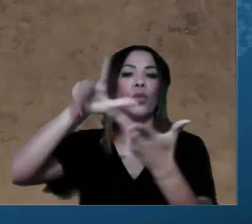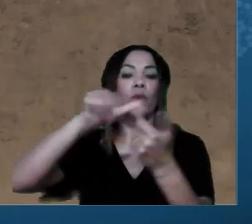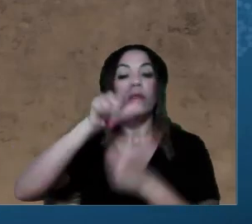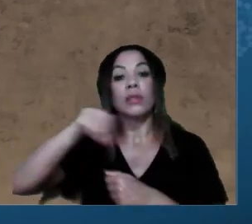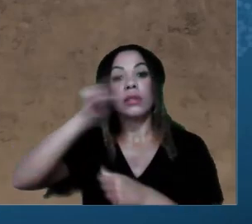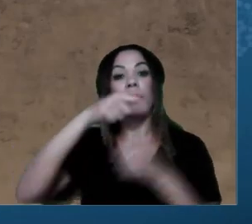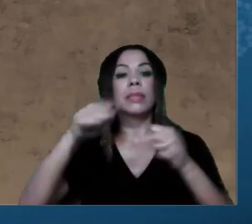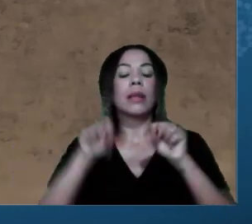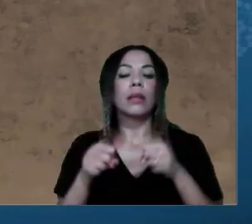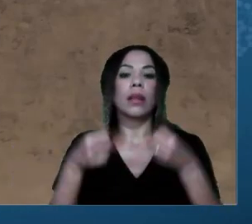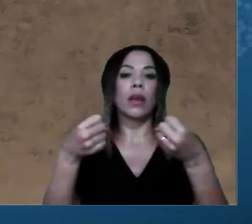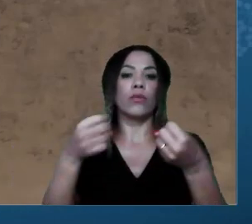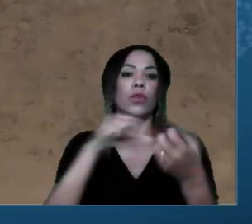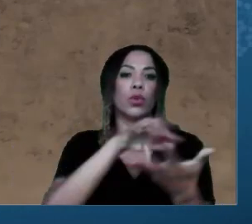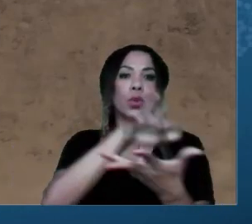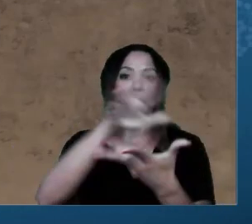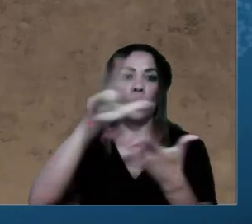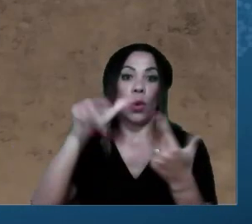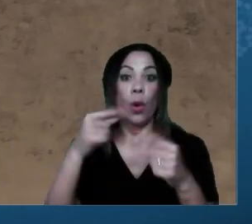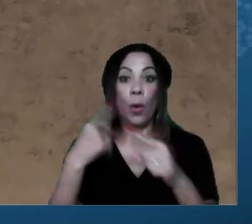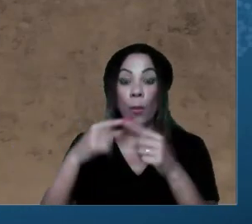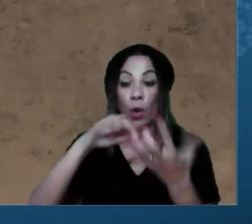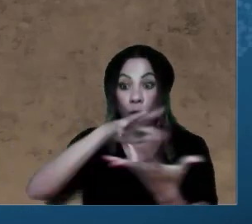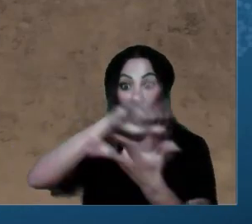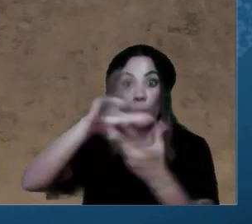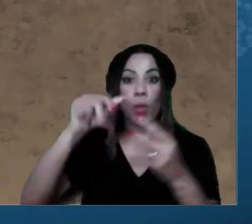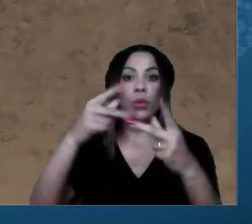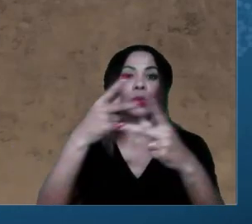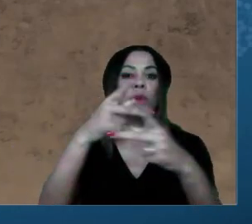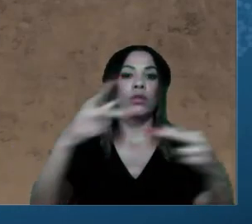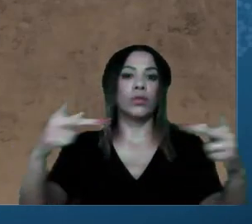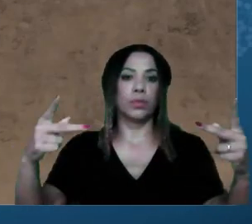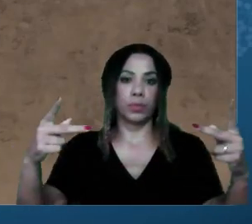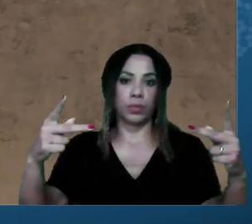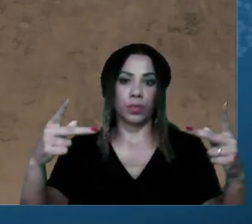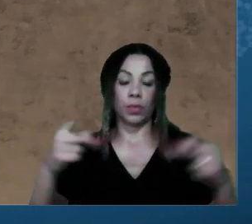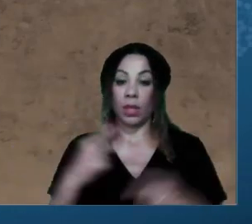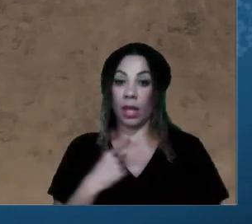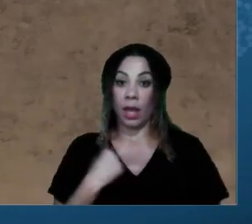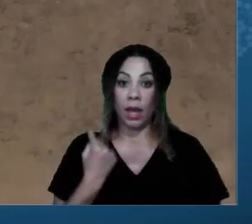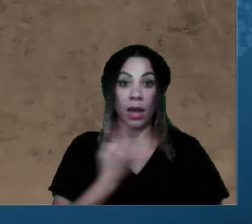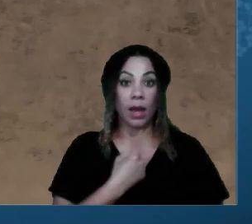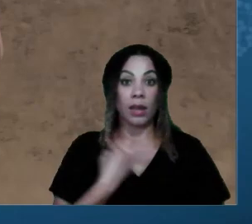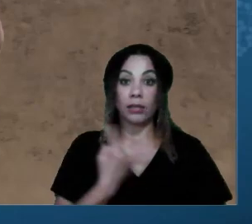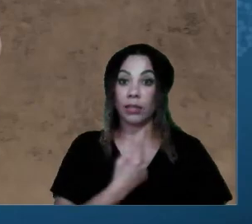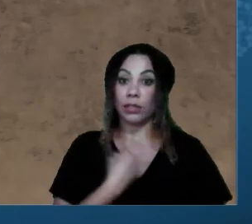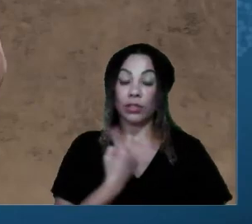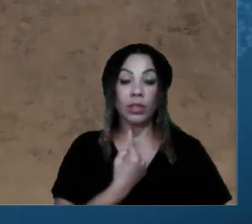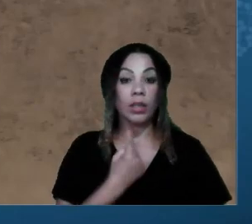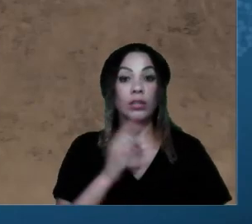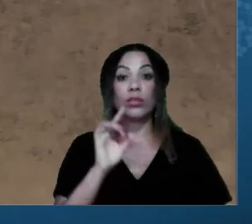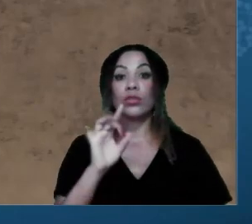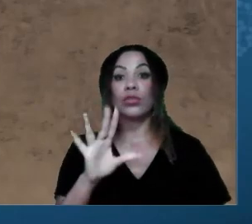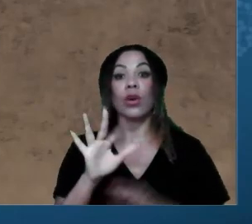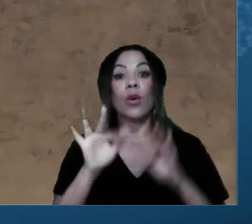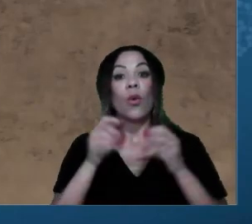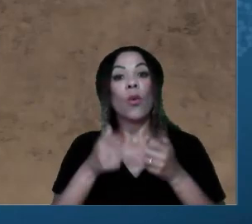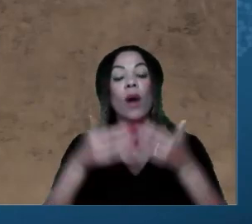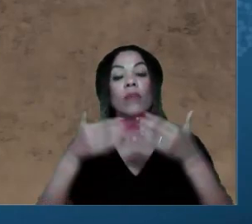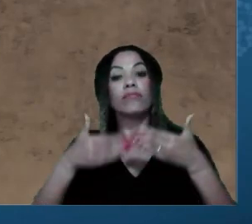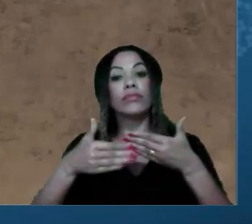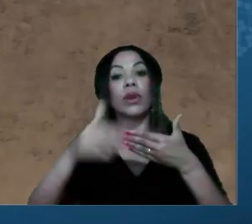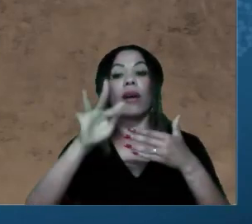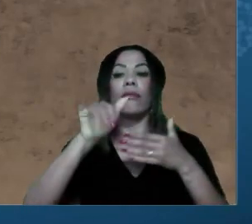mundo, porque o mundo é de vocês. A gente só está assim, finalizando a nossa passagem